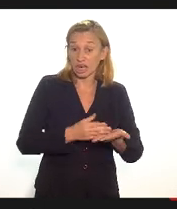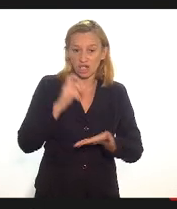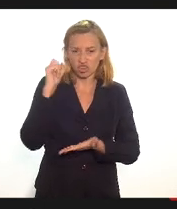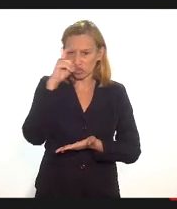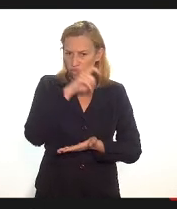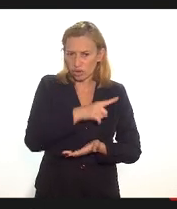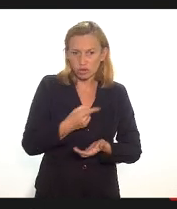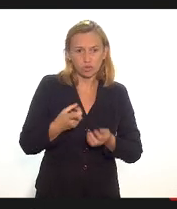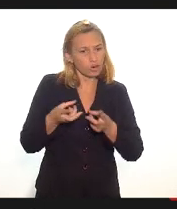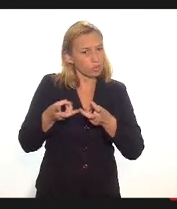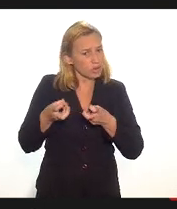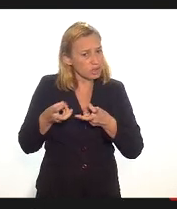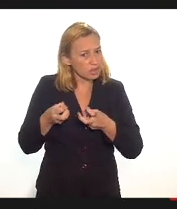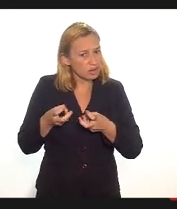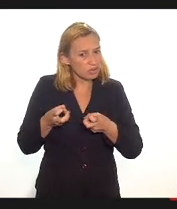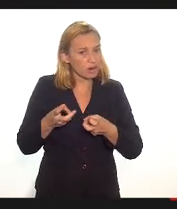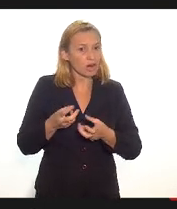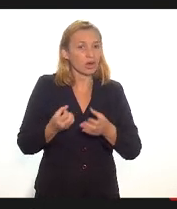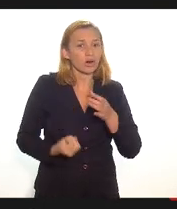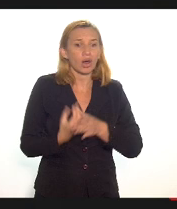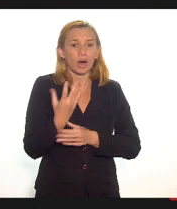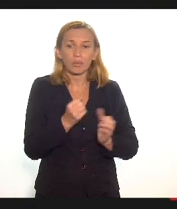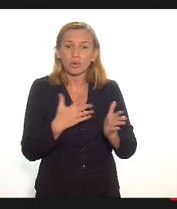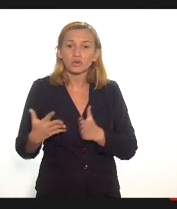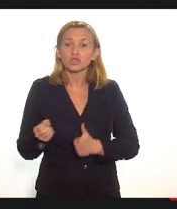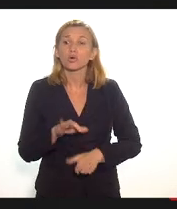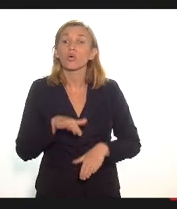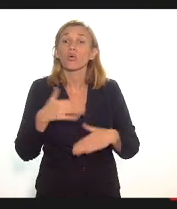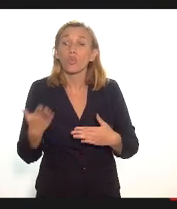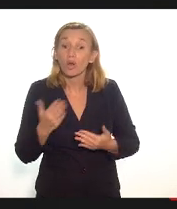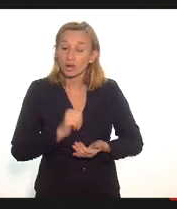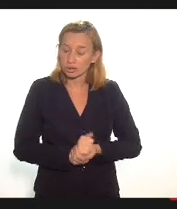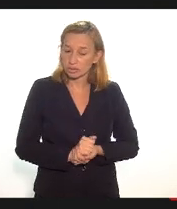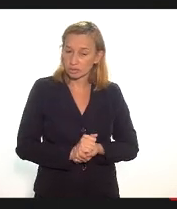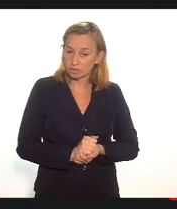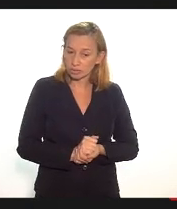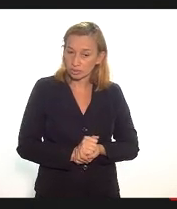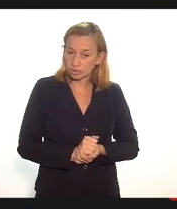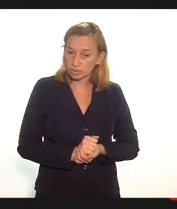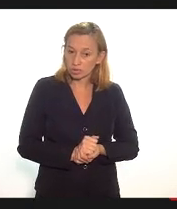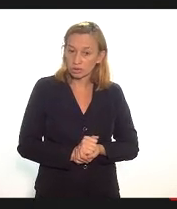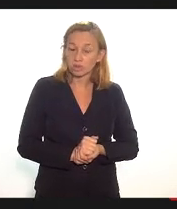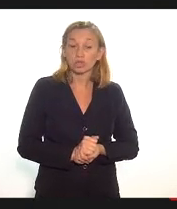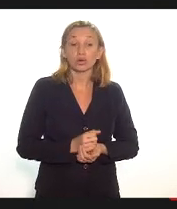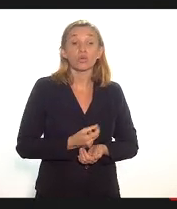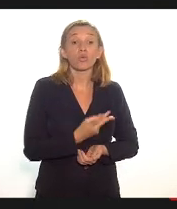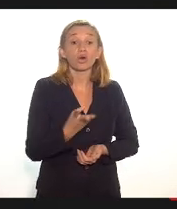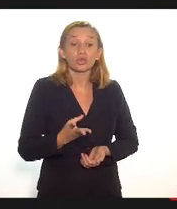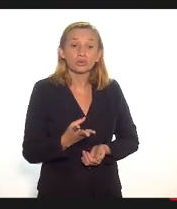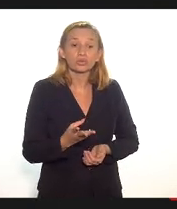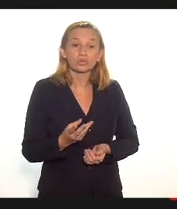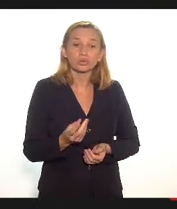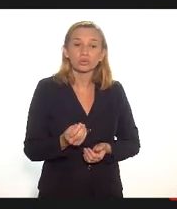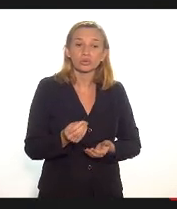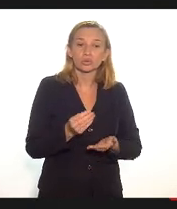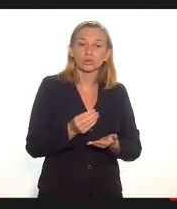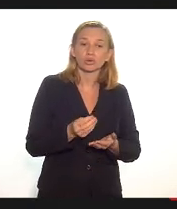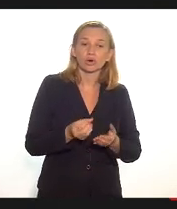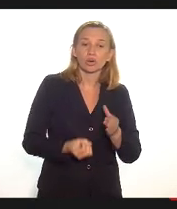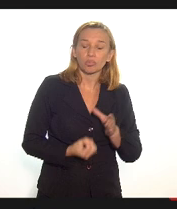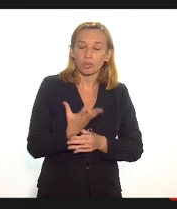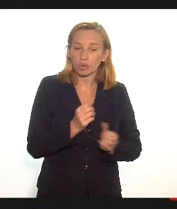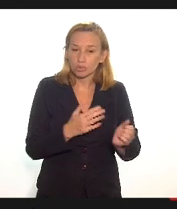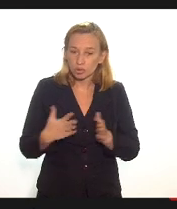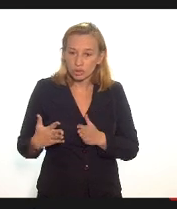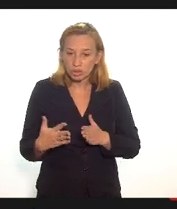identificar. Quanto é produzido pelo excedente da cessão onerosa e quanto é produzido pela cessão onerosa,